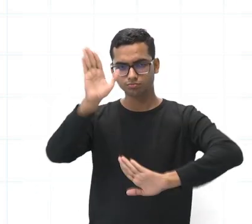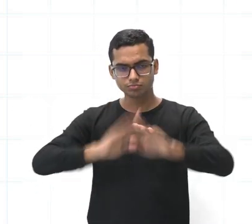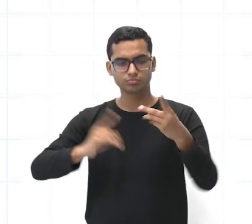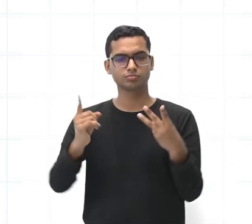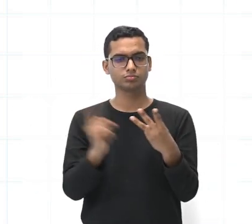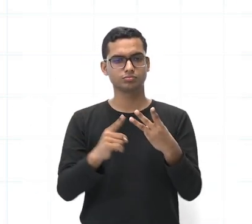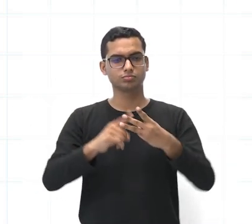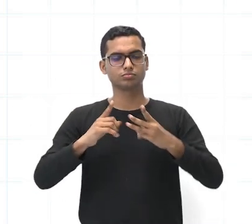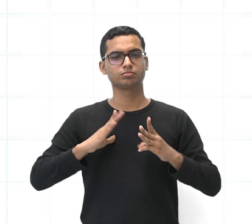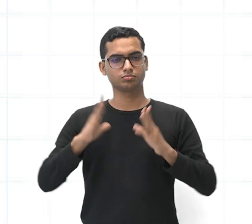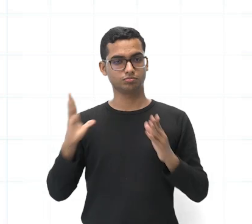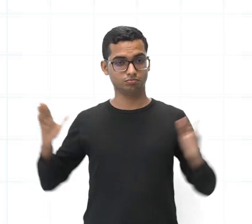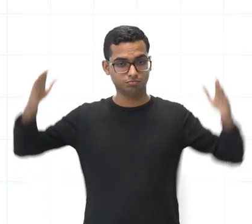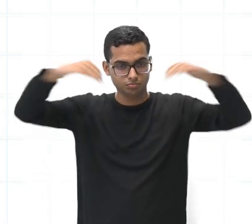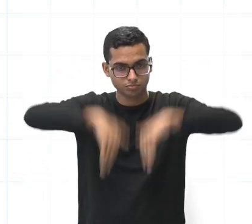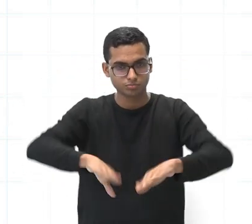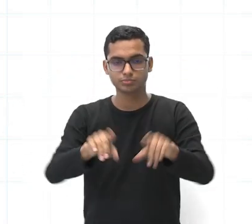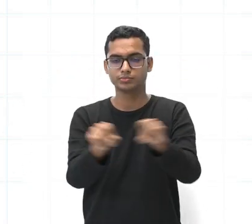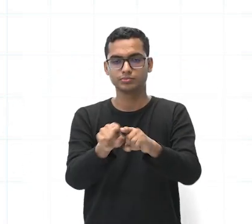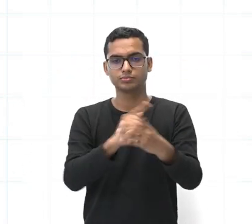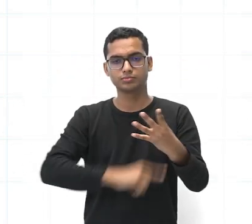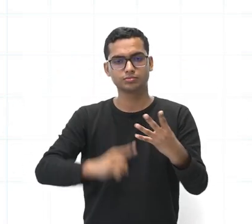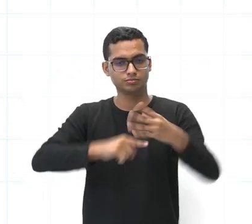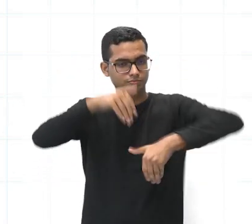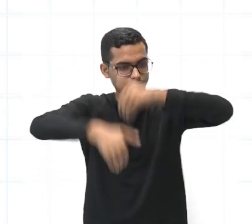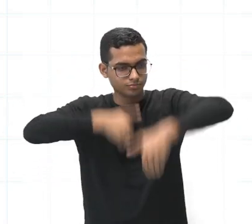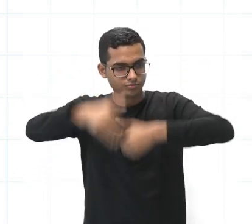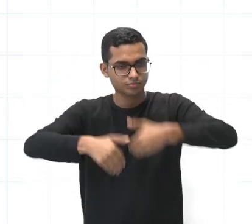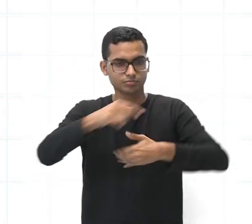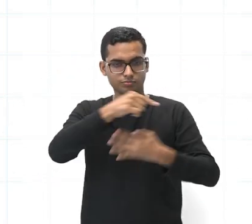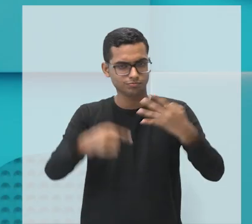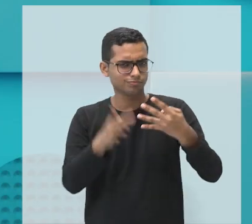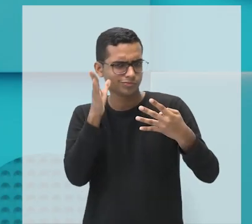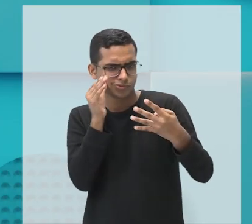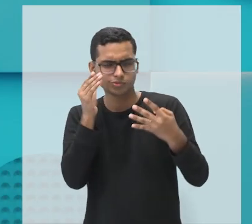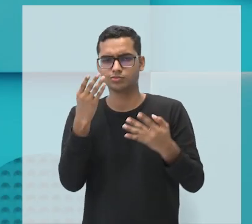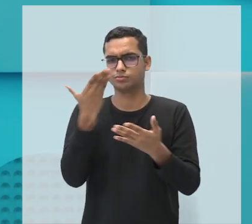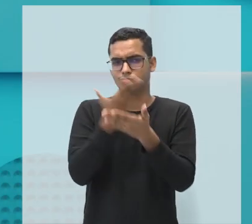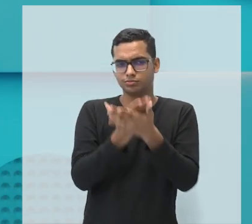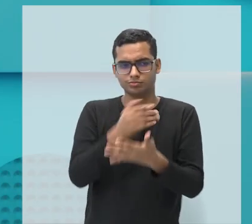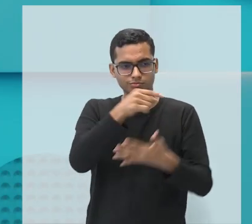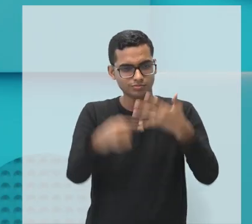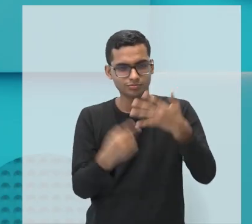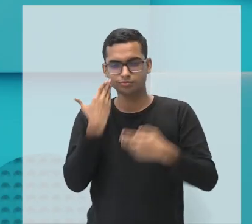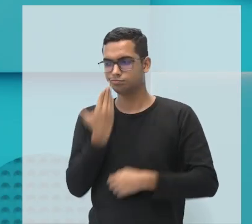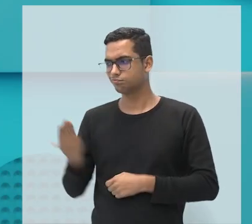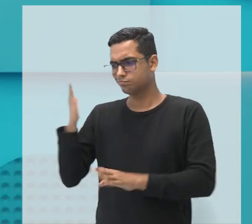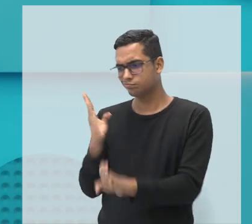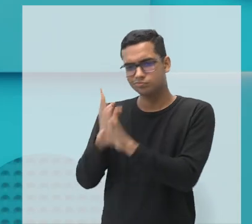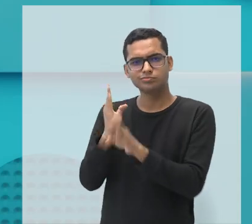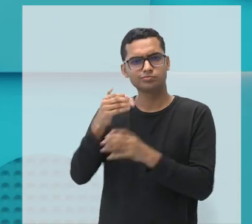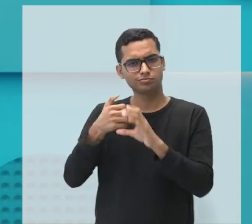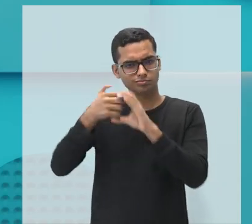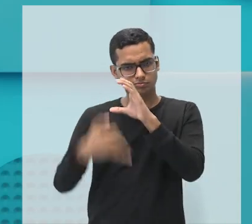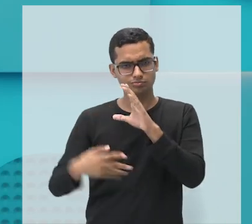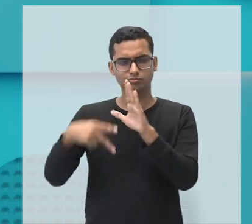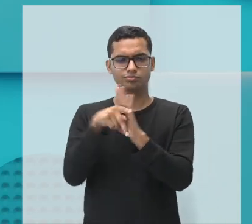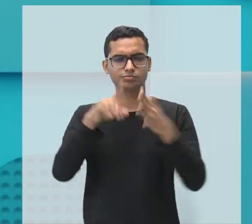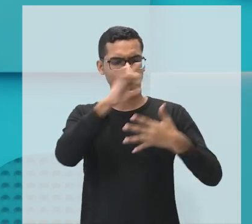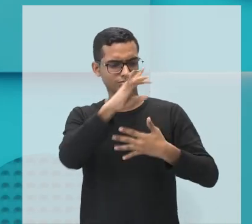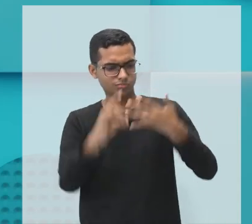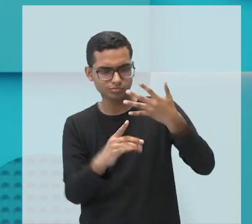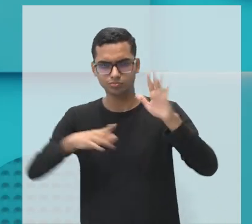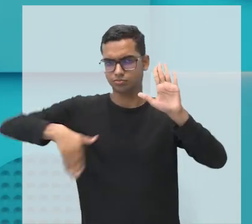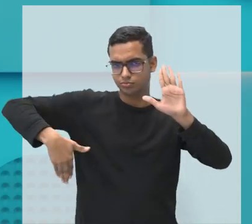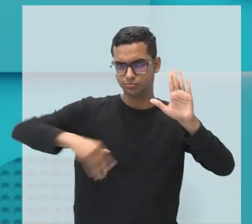nado borboleta e nado crawl. E aí, estão curiosos para descobrir aí as características de